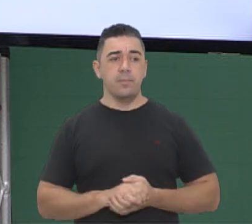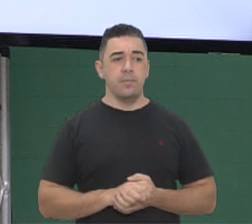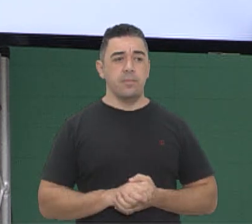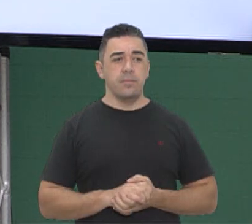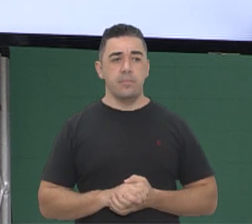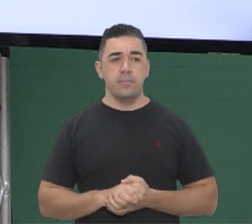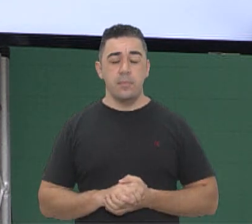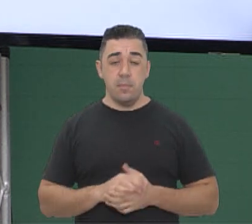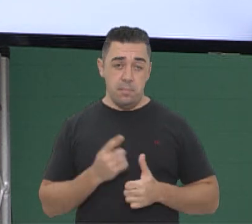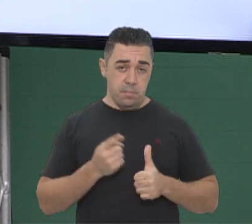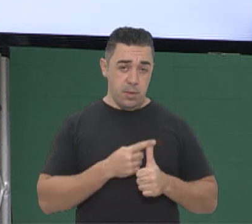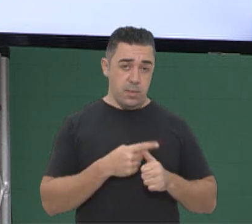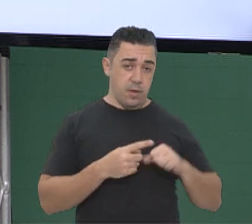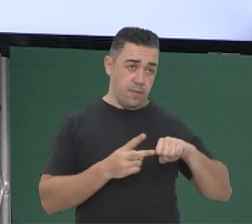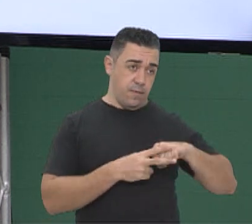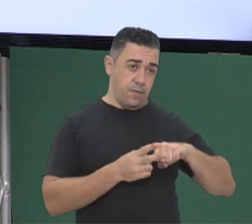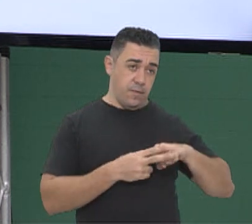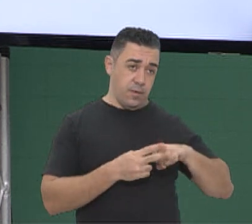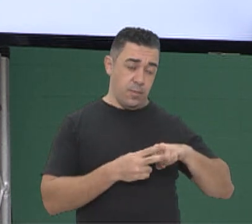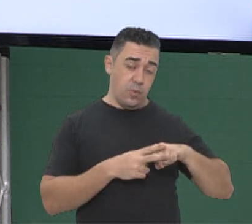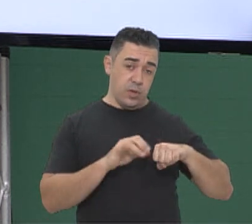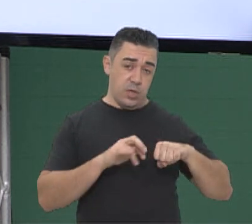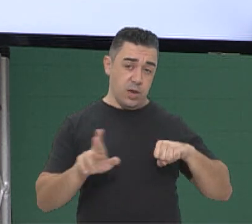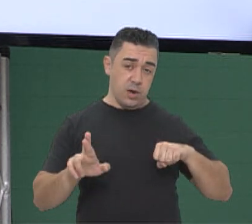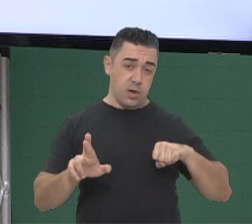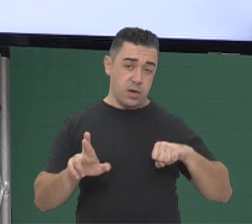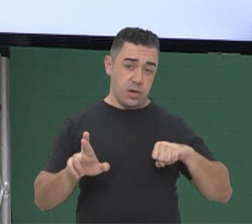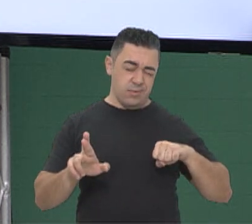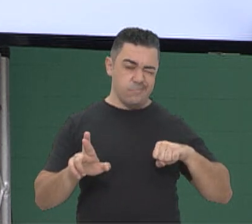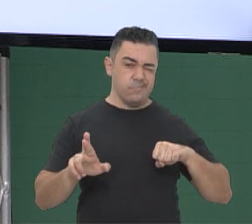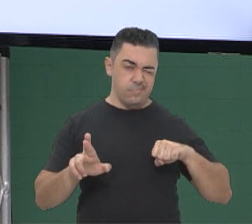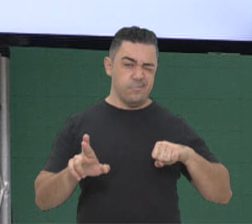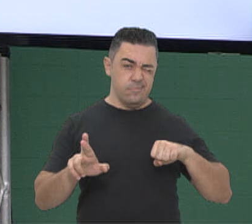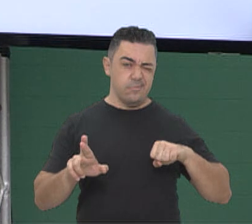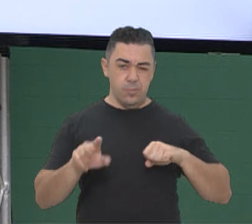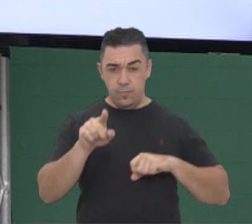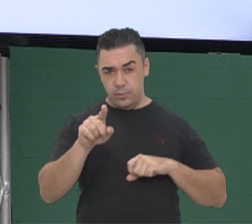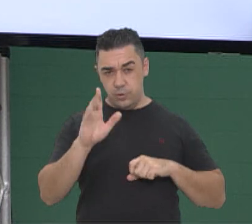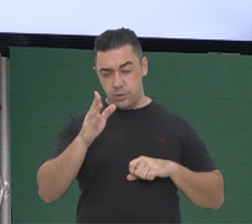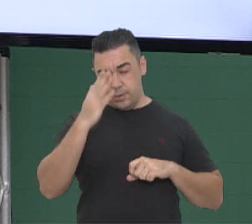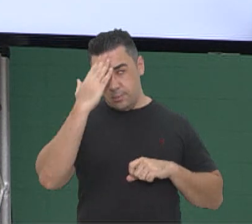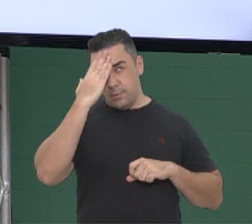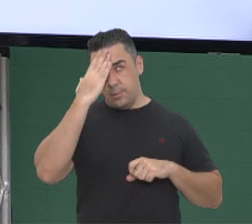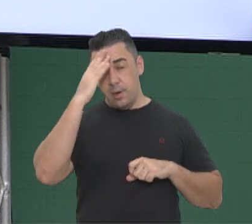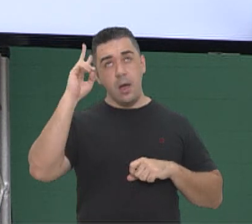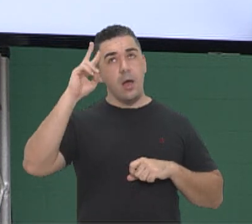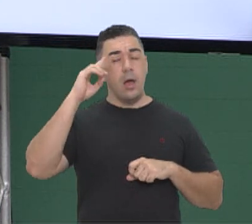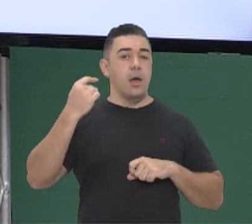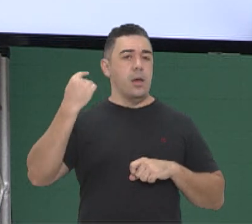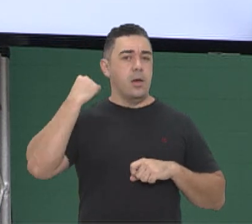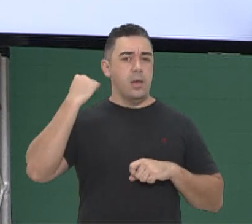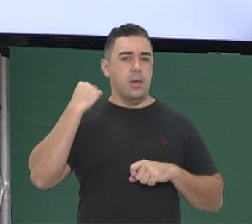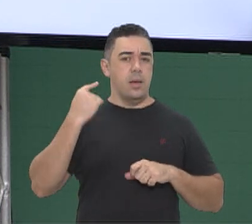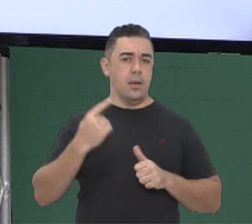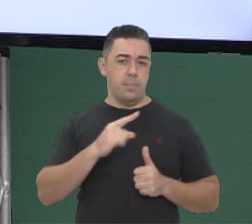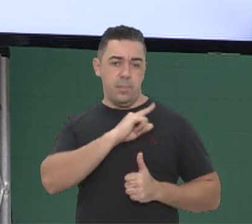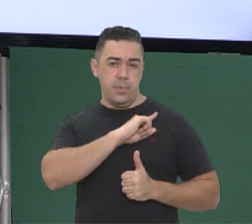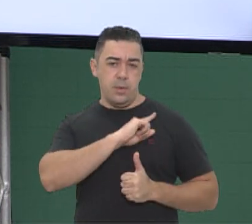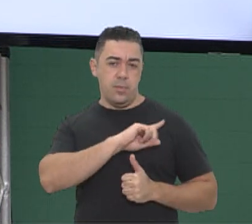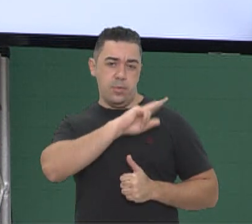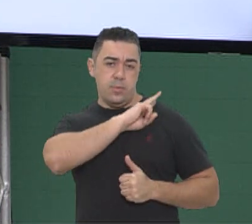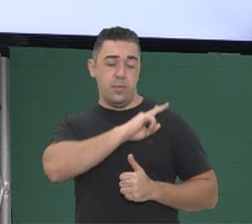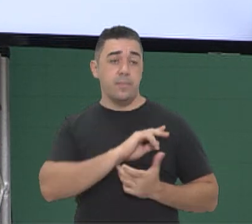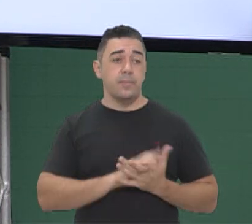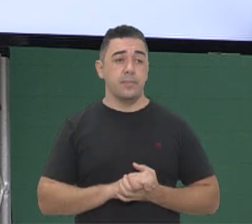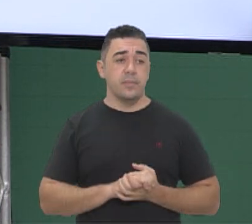ok? O primeiro verbo que nós usamos é o verbo ir. Vocês já devem estar relembrando aí do primeiro e segundo ano.